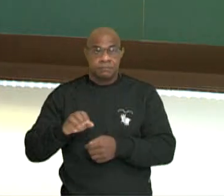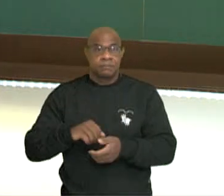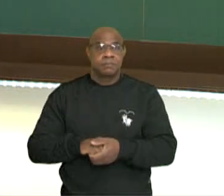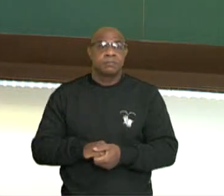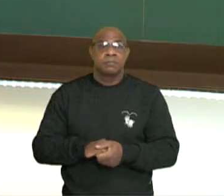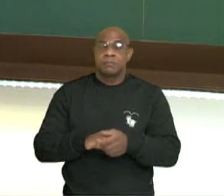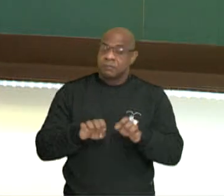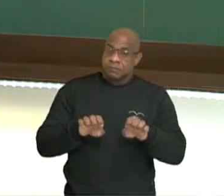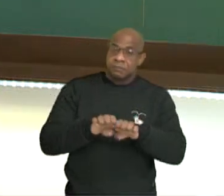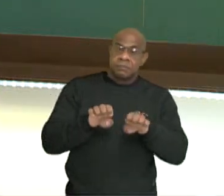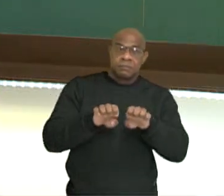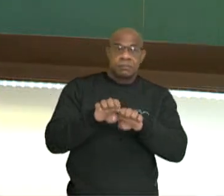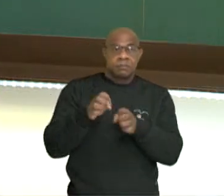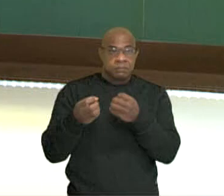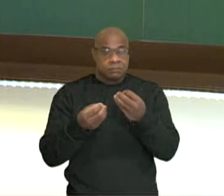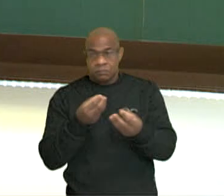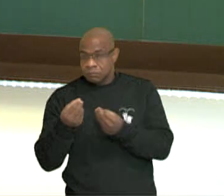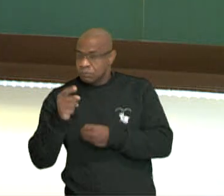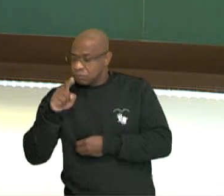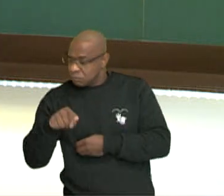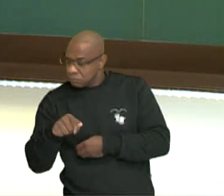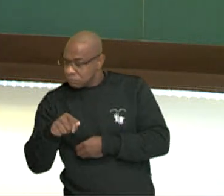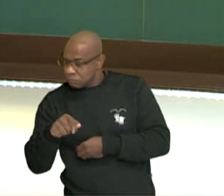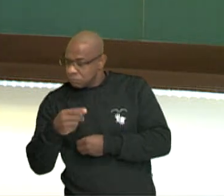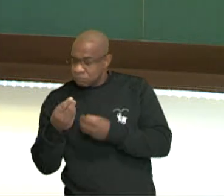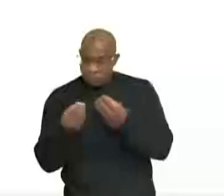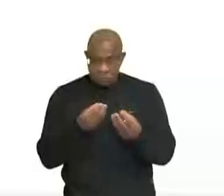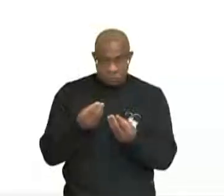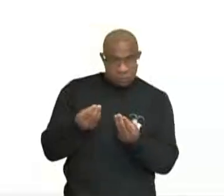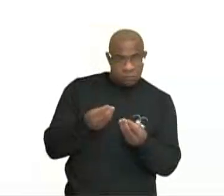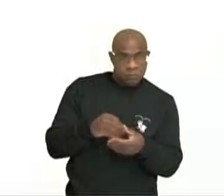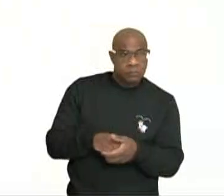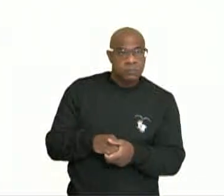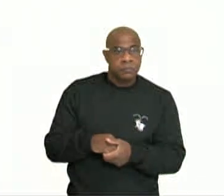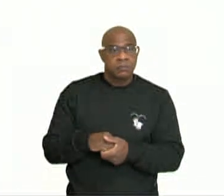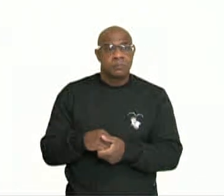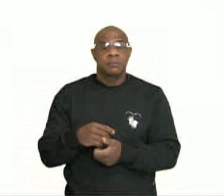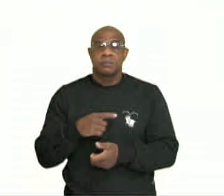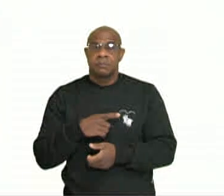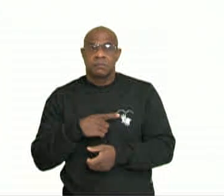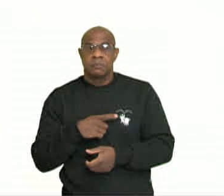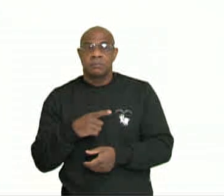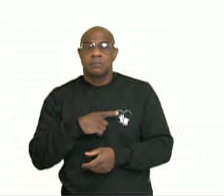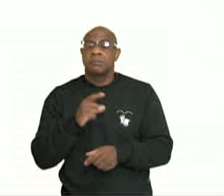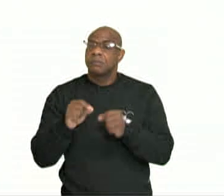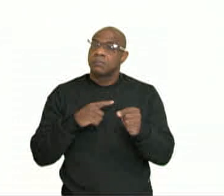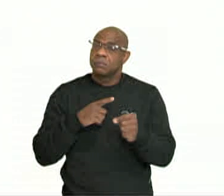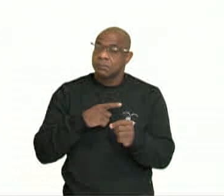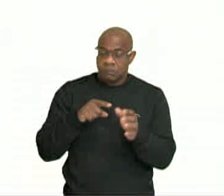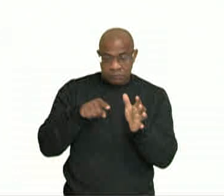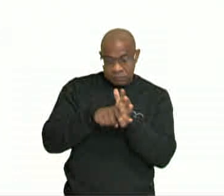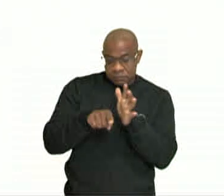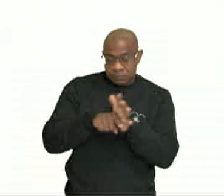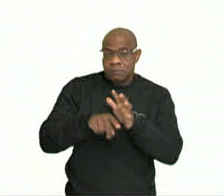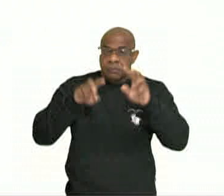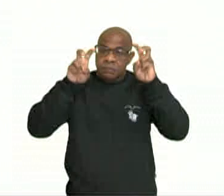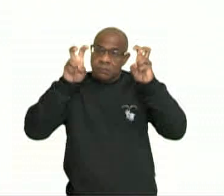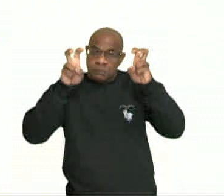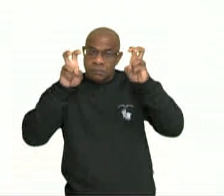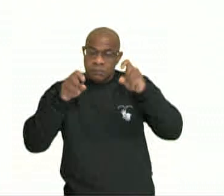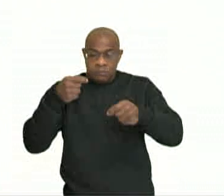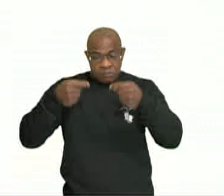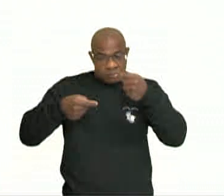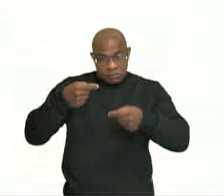A estrutura, como é, professora? A estrutura gira em torno de questões polêmicas, então